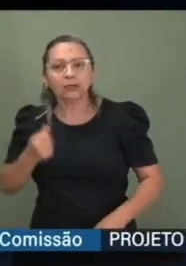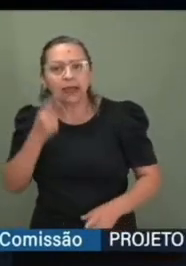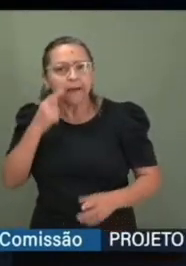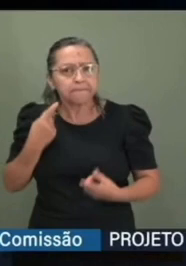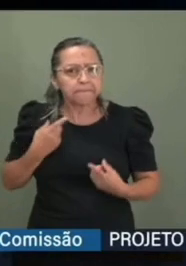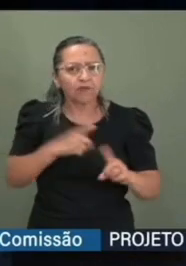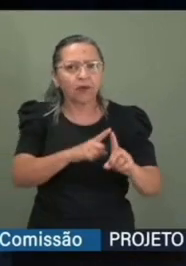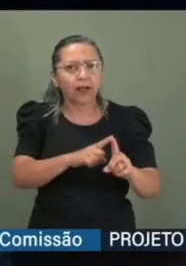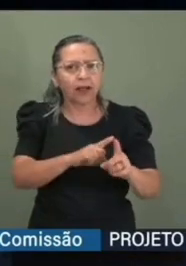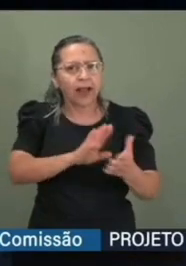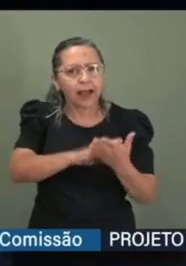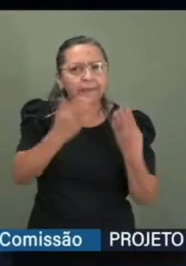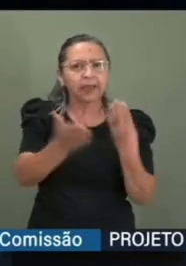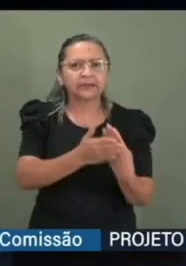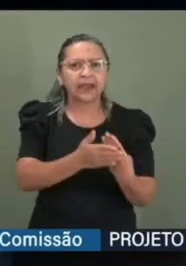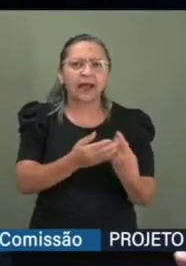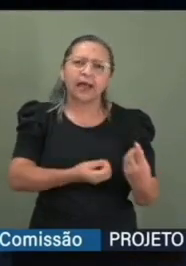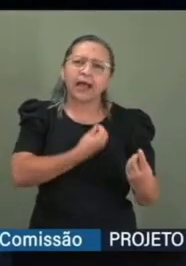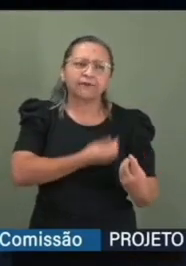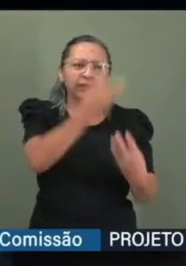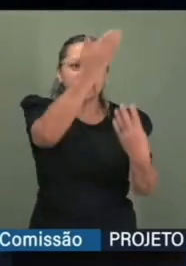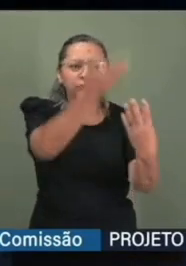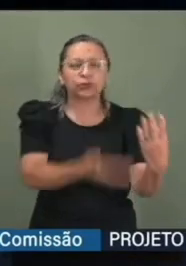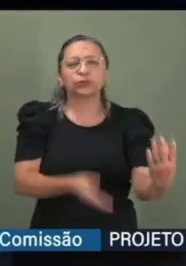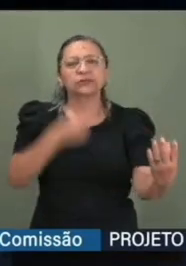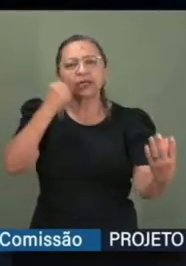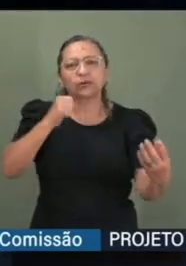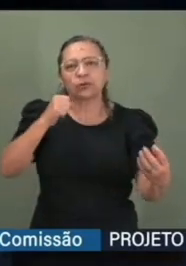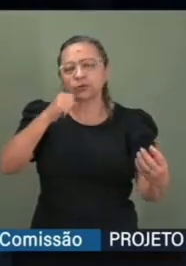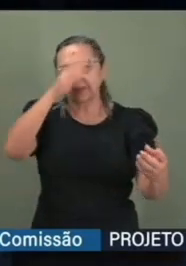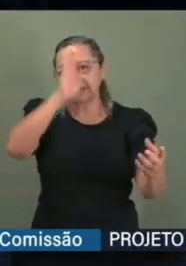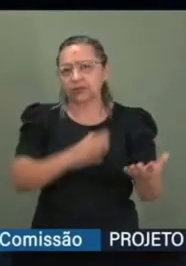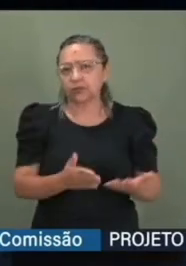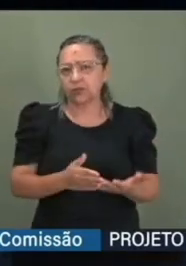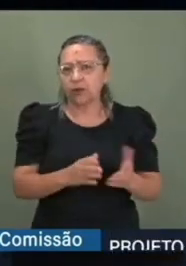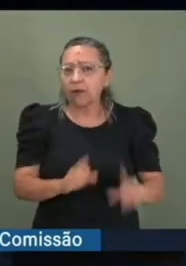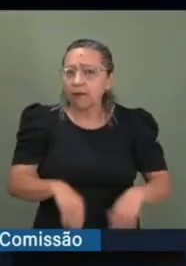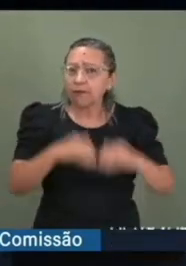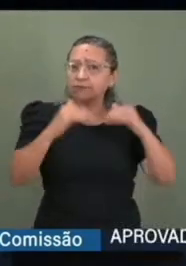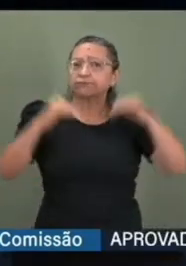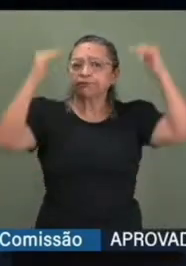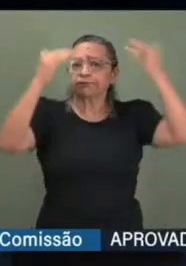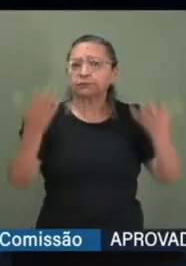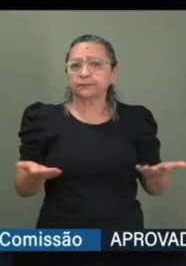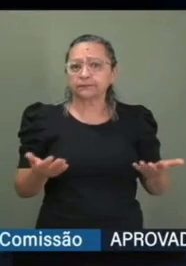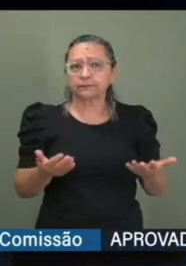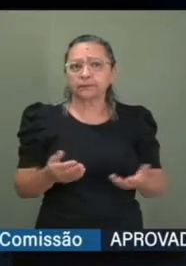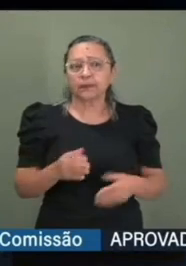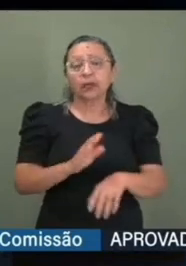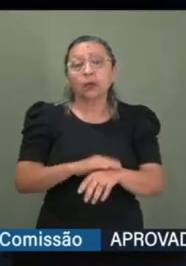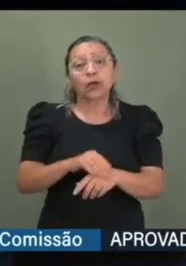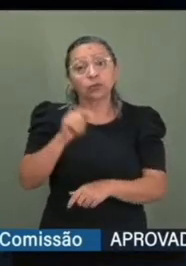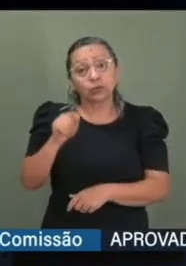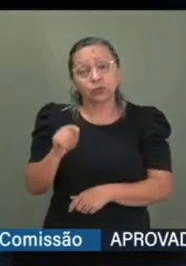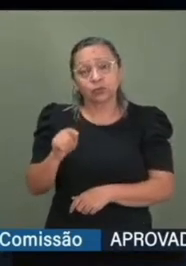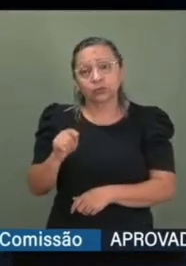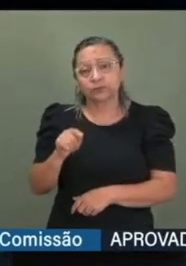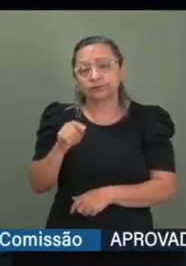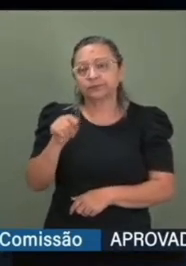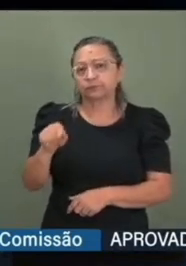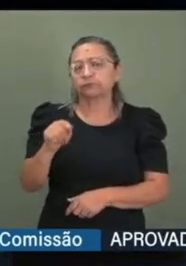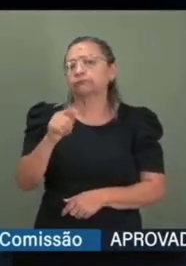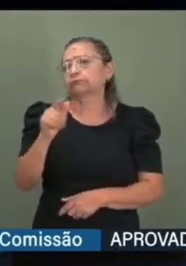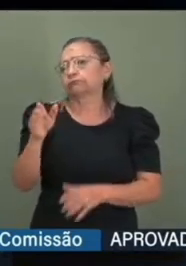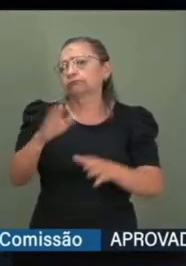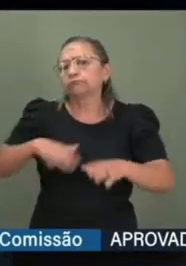um senador da República um dos cargos mais altos da República Federativa do Brasil quando um governo que